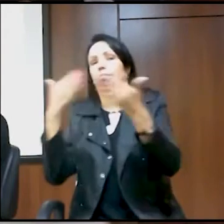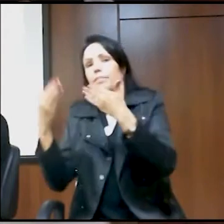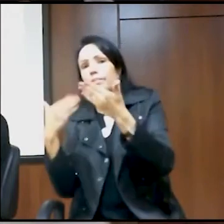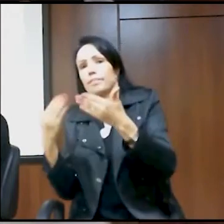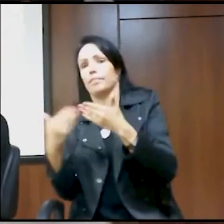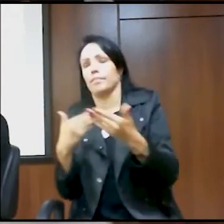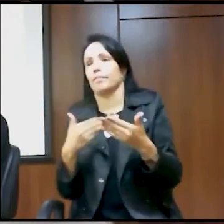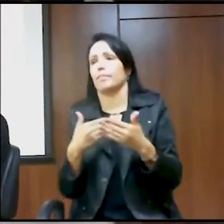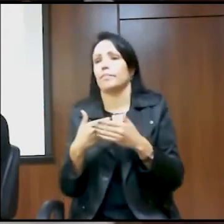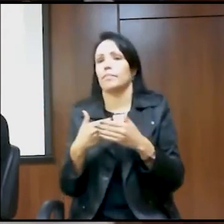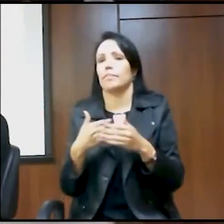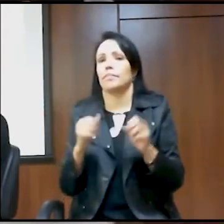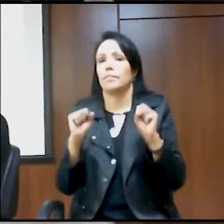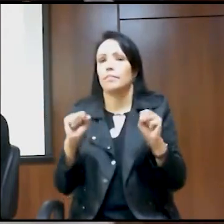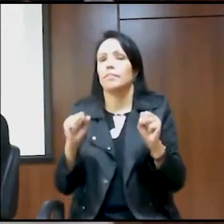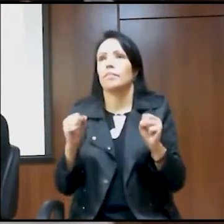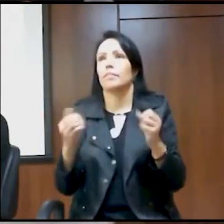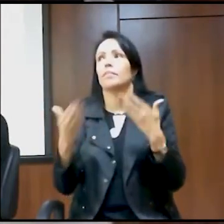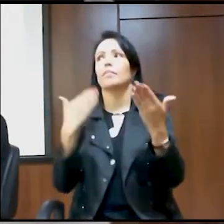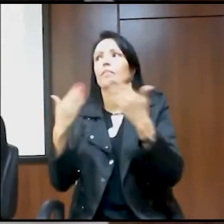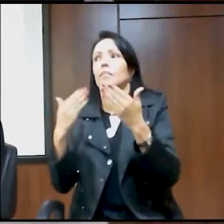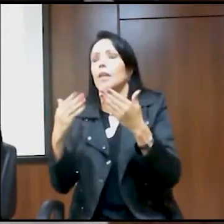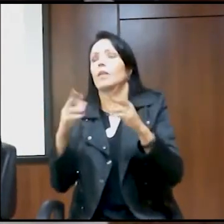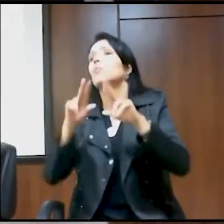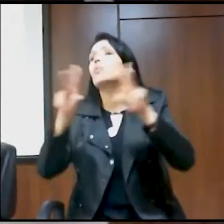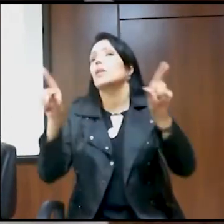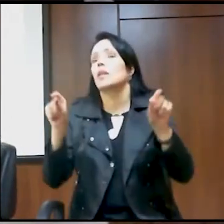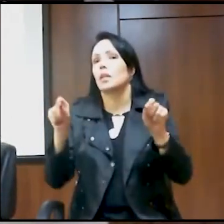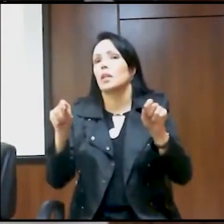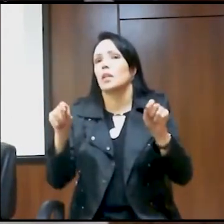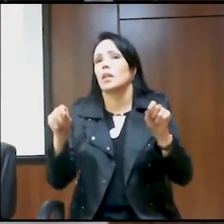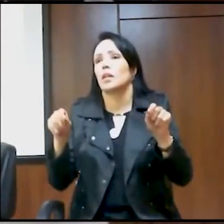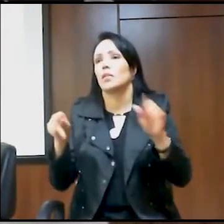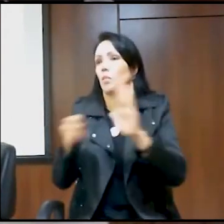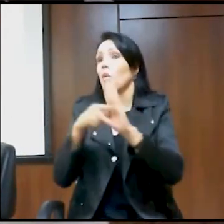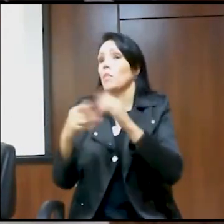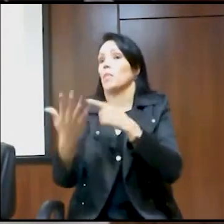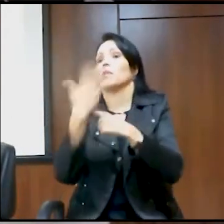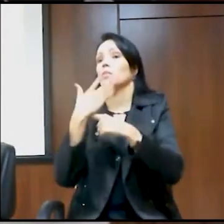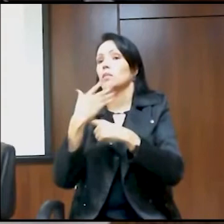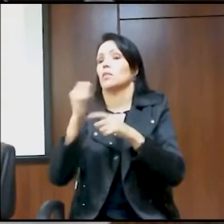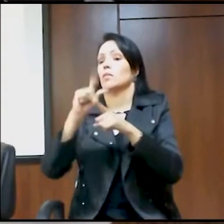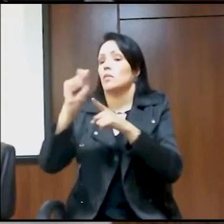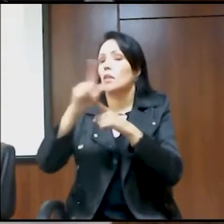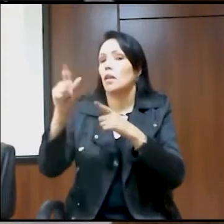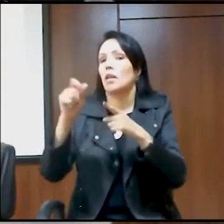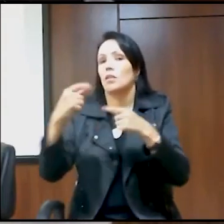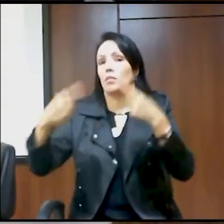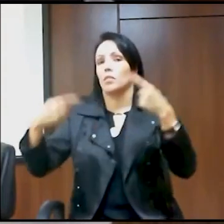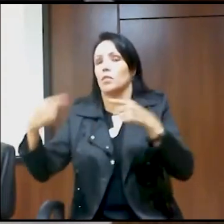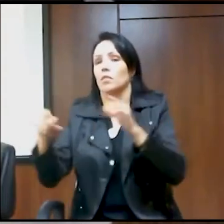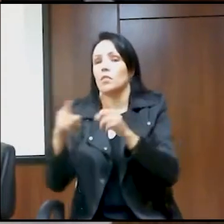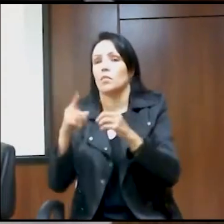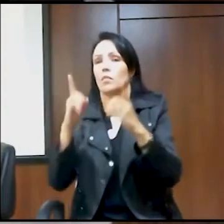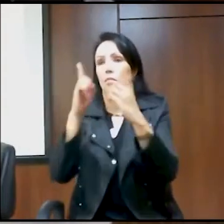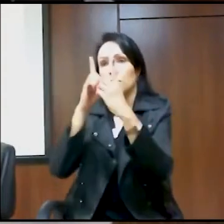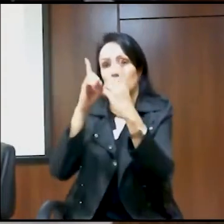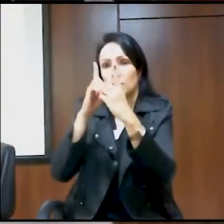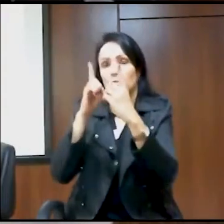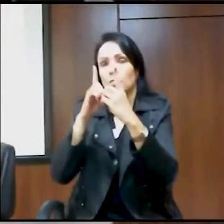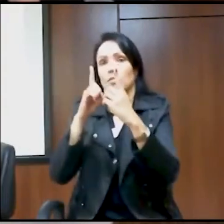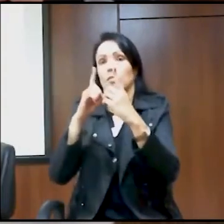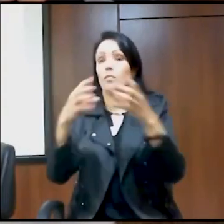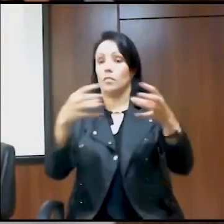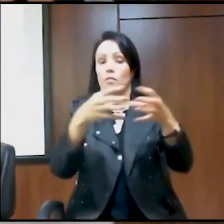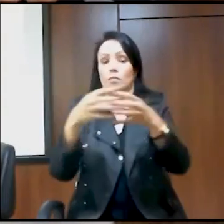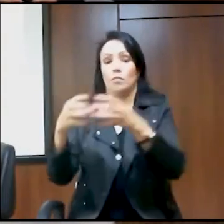né, do debate, né, sobre a questão do auxílio, da política, né, vamos dizer assim, de atendimento para os